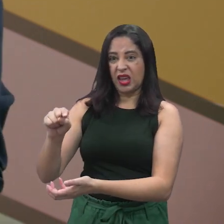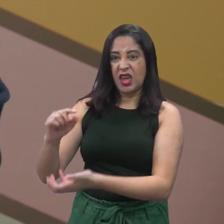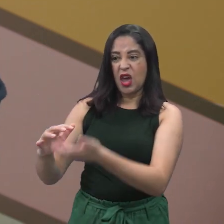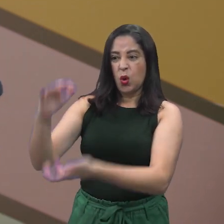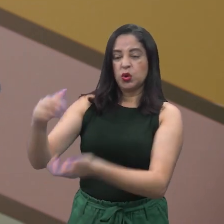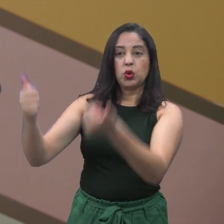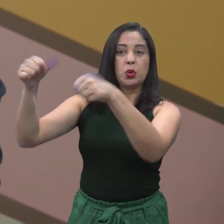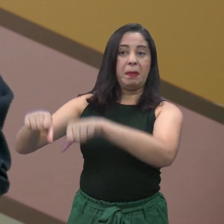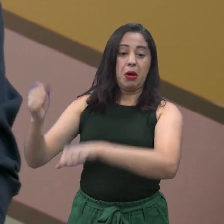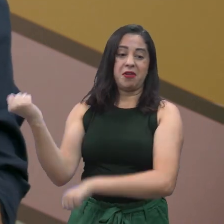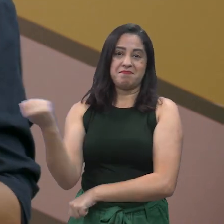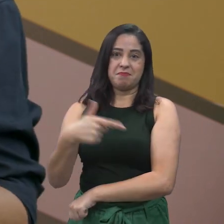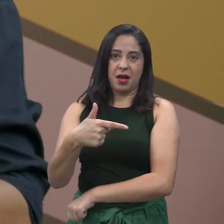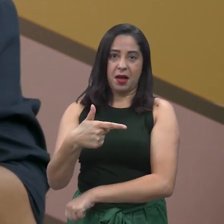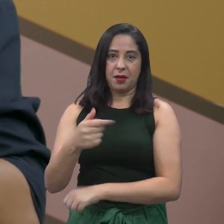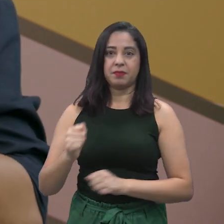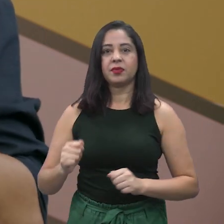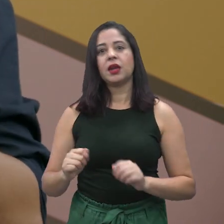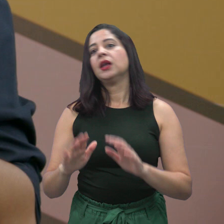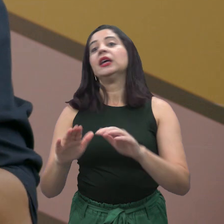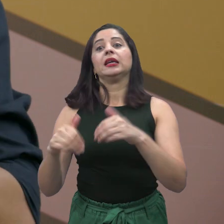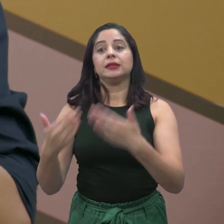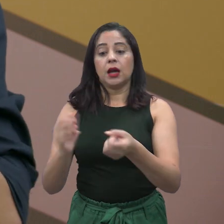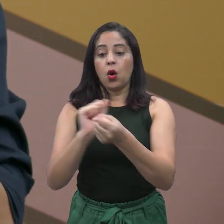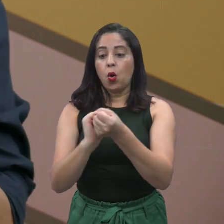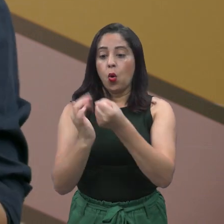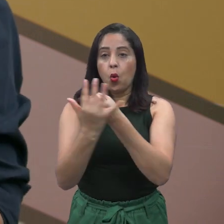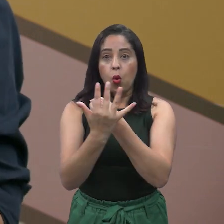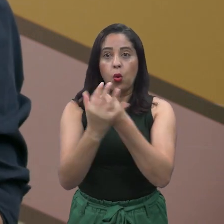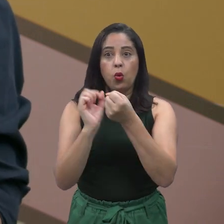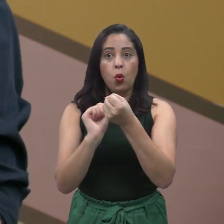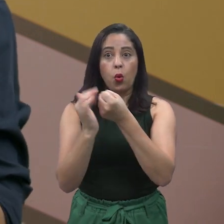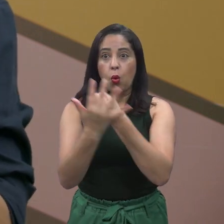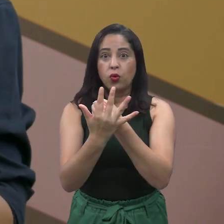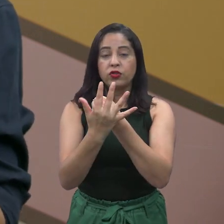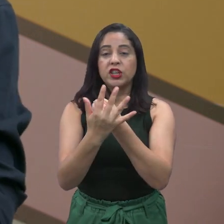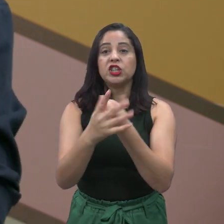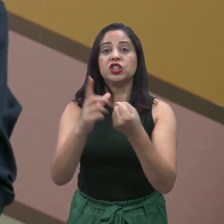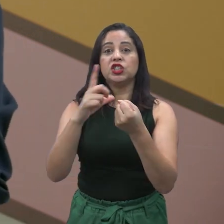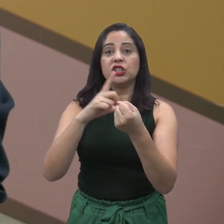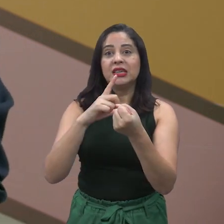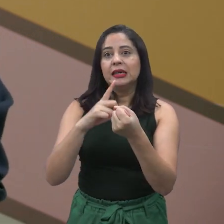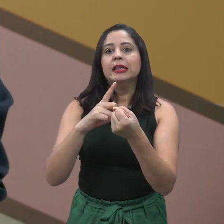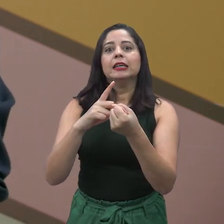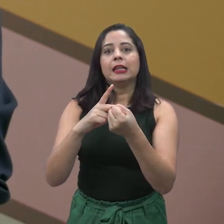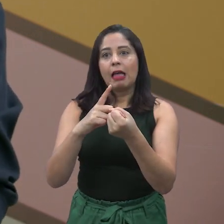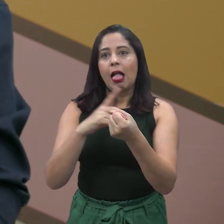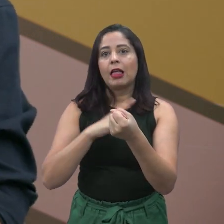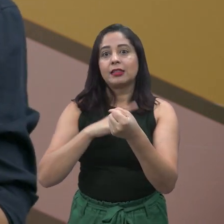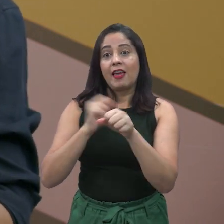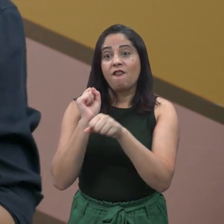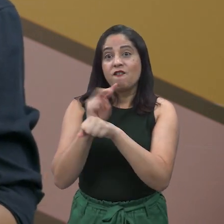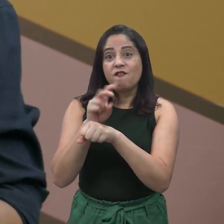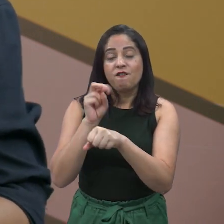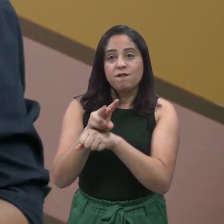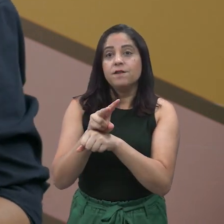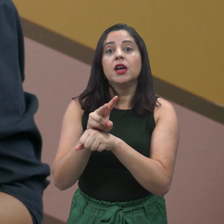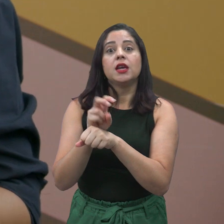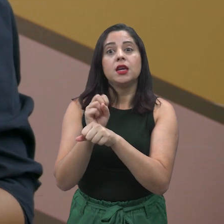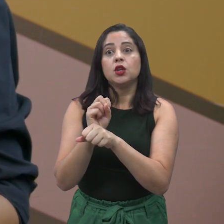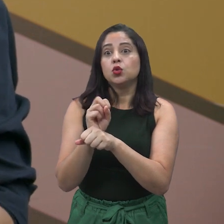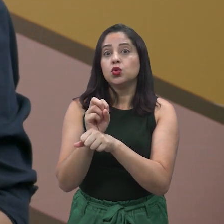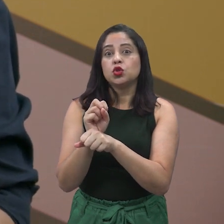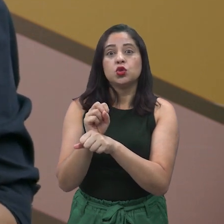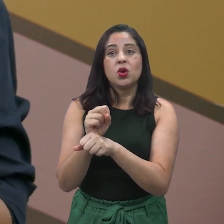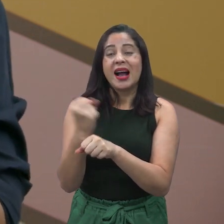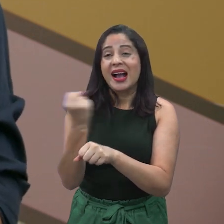até em adultos, então isso chamou a atenção, era uma mutação que a nossa defesa estava aberta e aí acaba levando essa situação inflamatória que a pessoa começa a